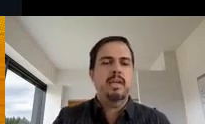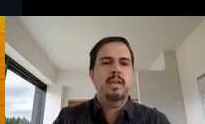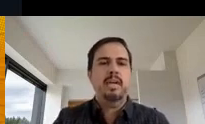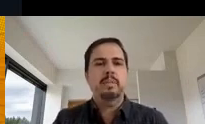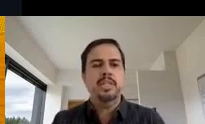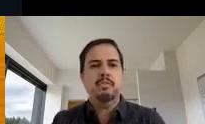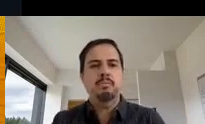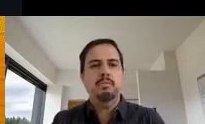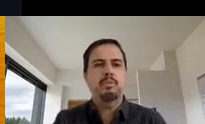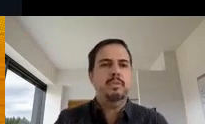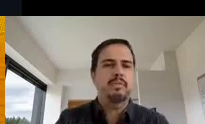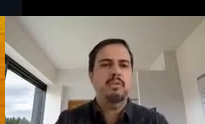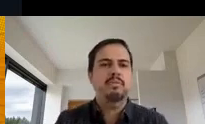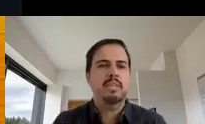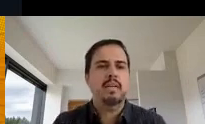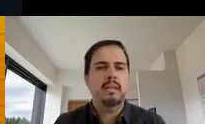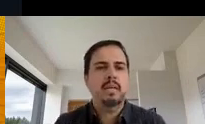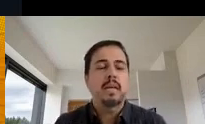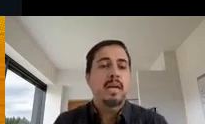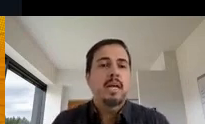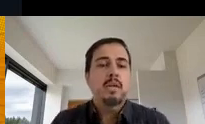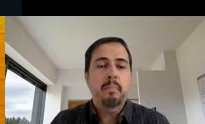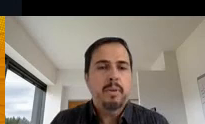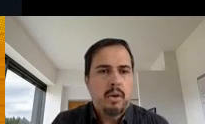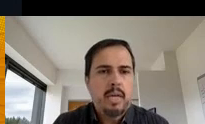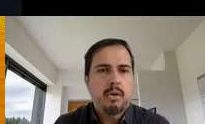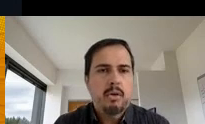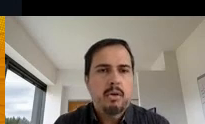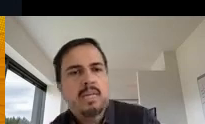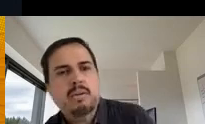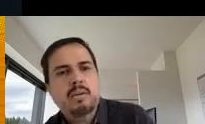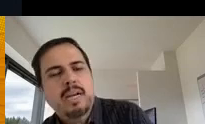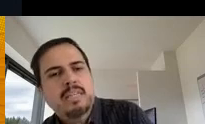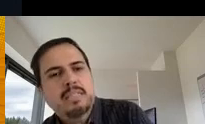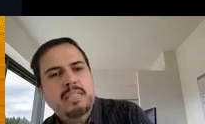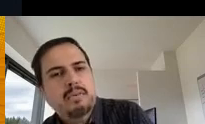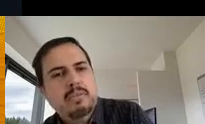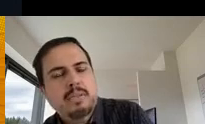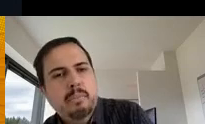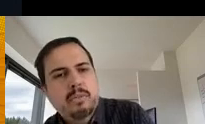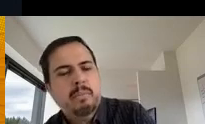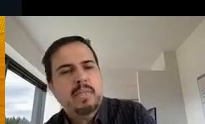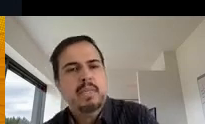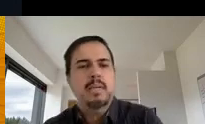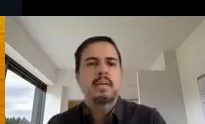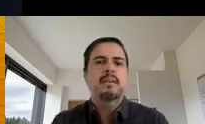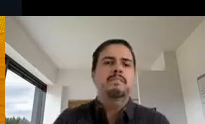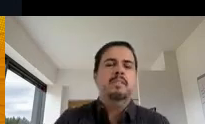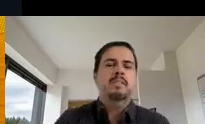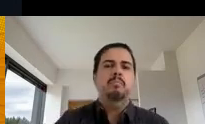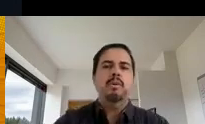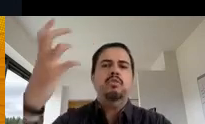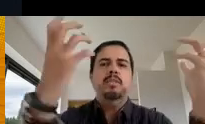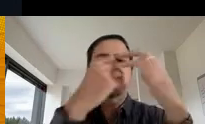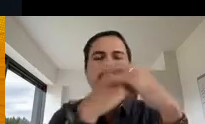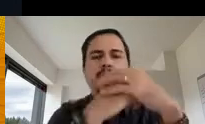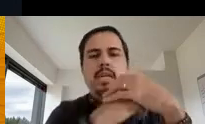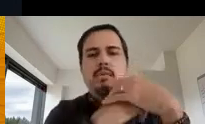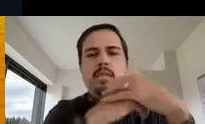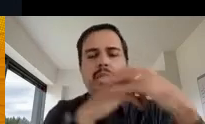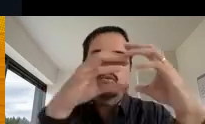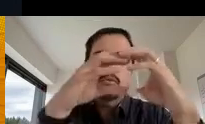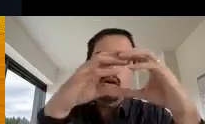ponto simples que você vai repetindo por observação e faz errado também. E o pior erro é esse erro que eu falei, esse erro que você não pode cometer. Você